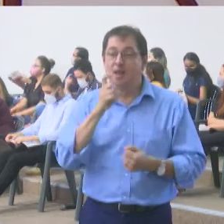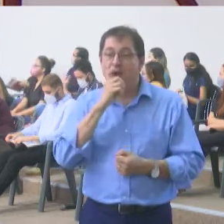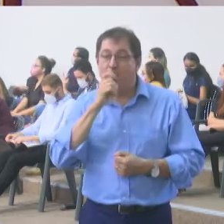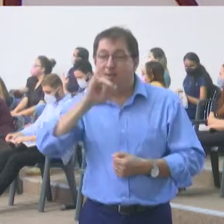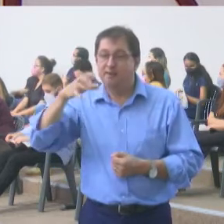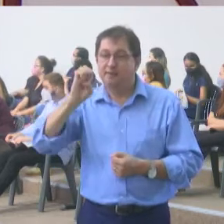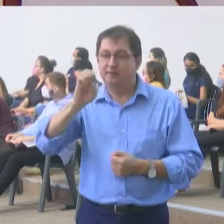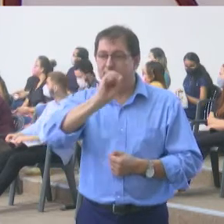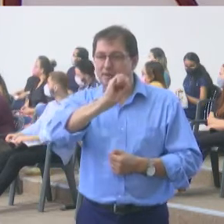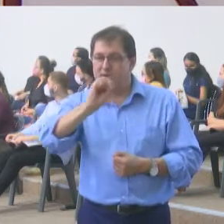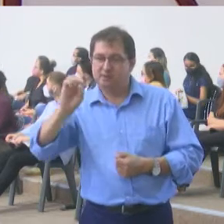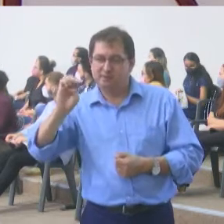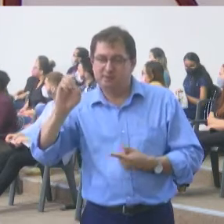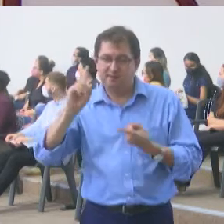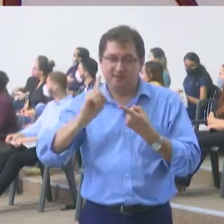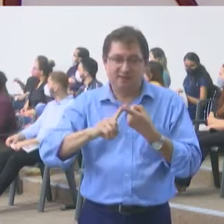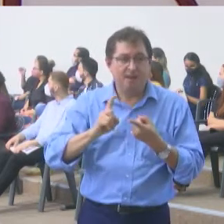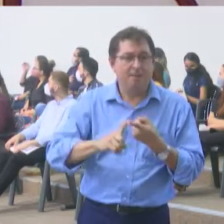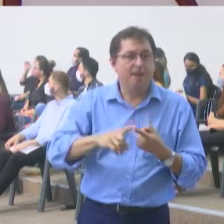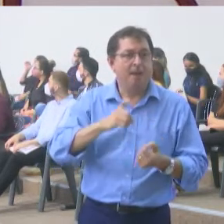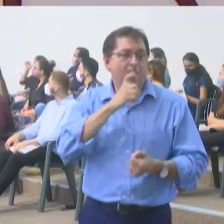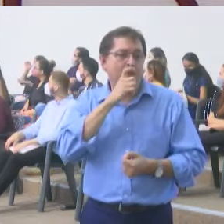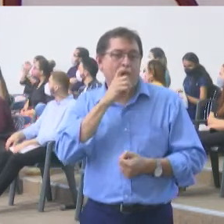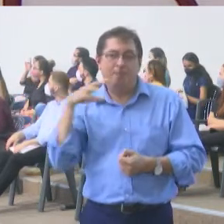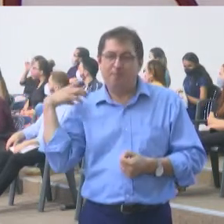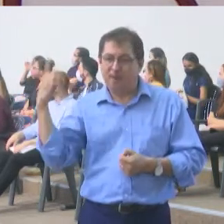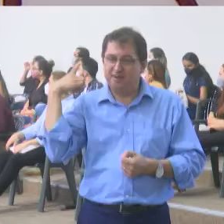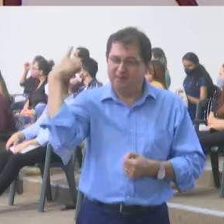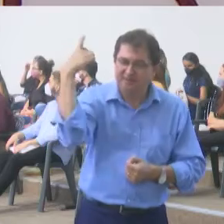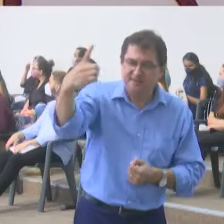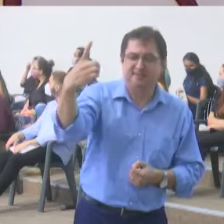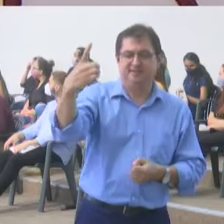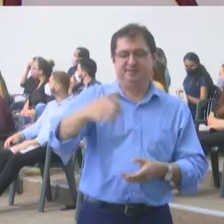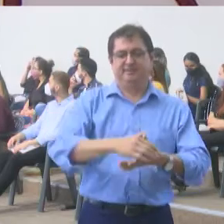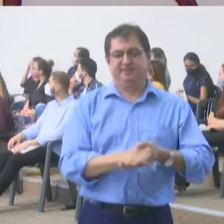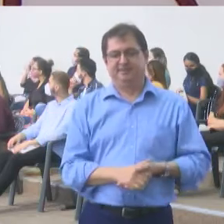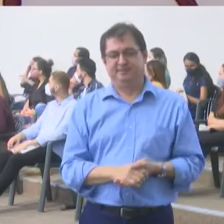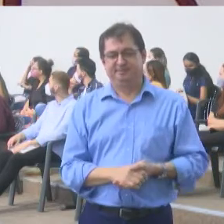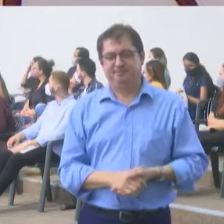Jessé, que foi o pai de Davi.